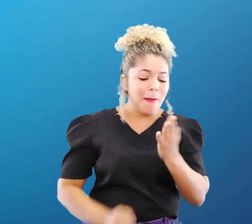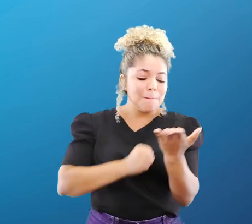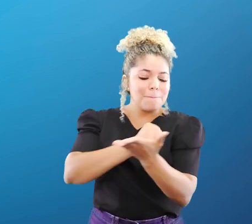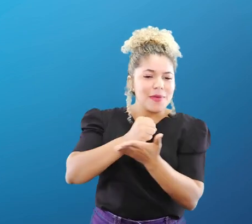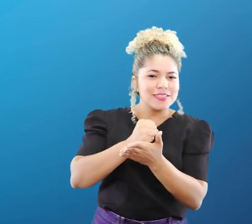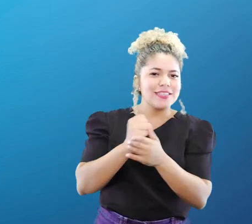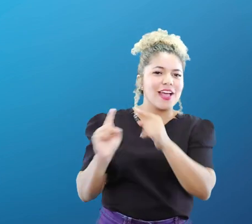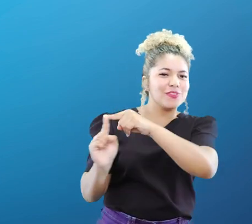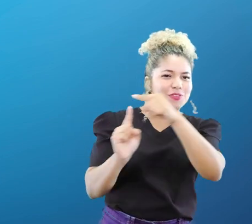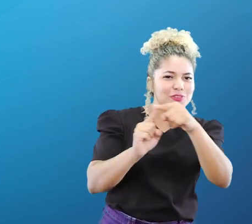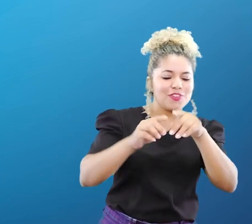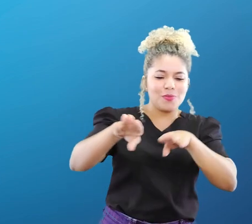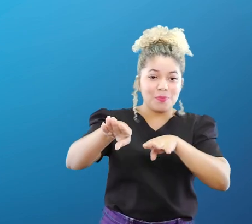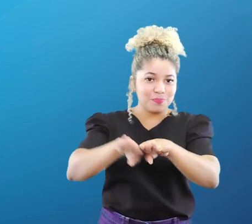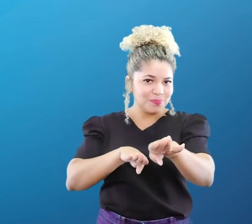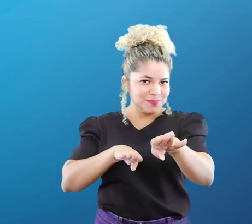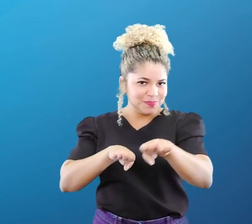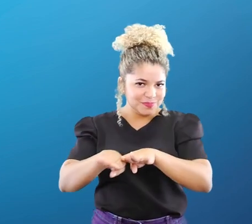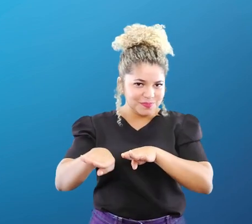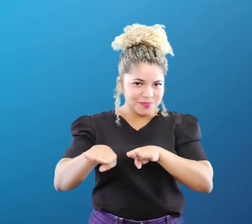das placas tectônicas.